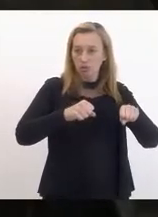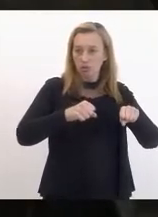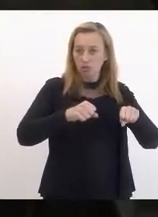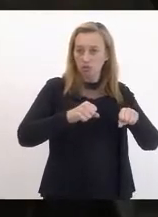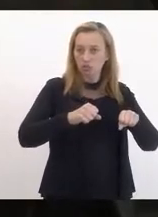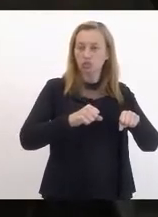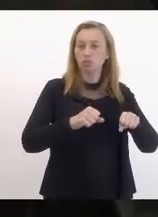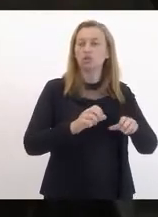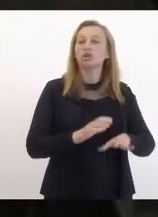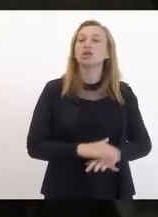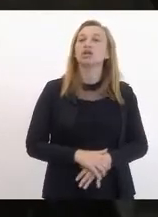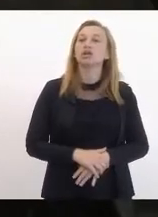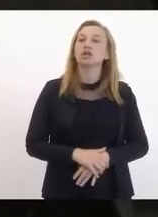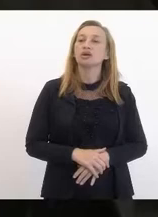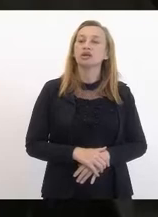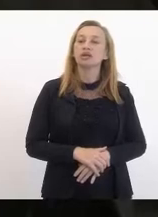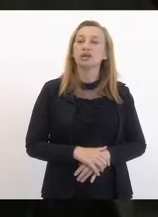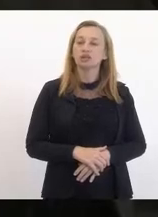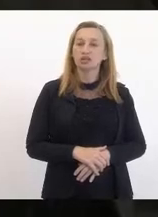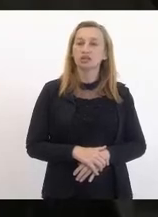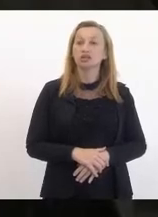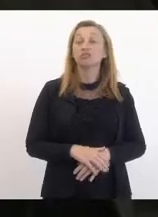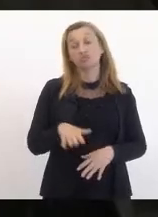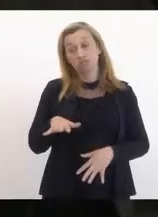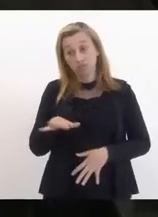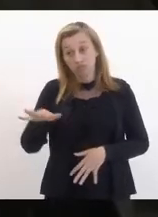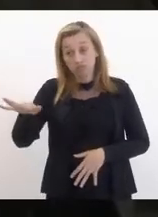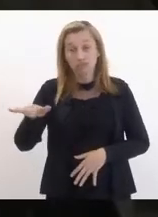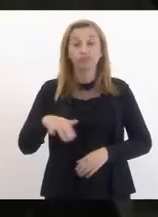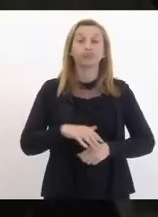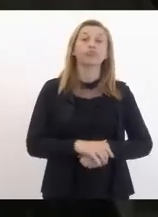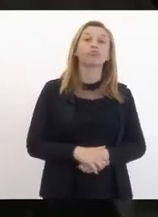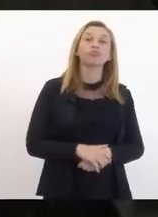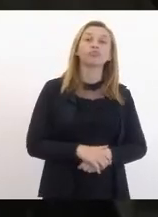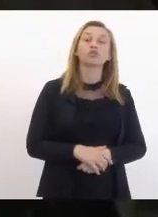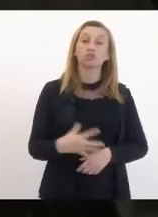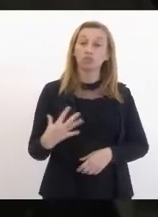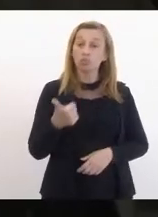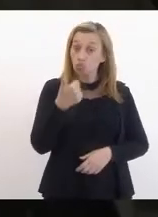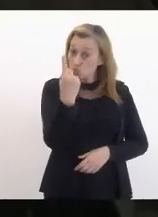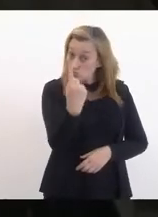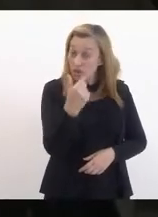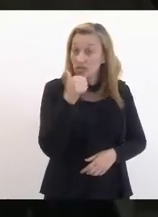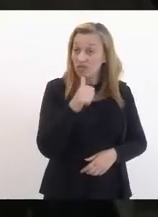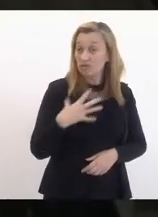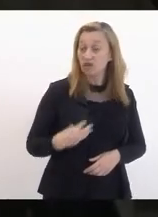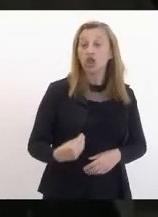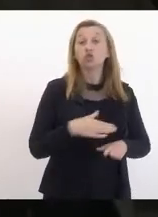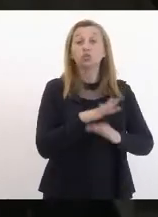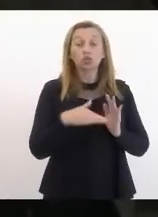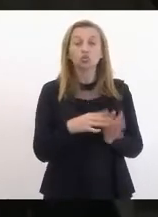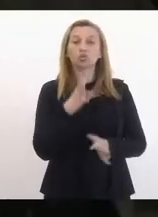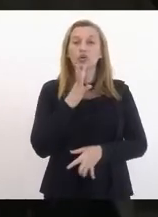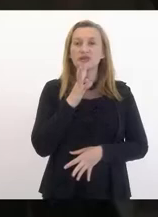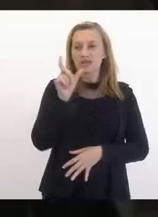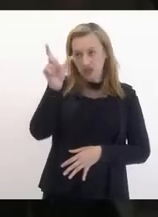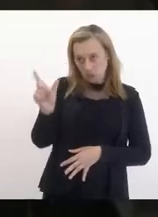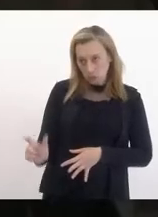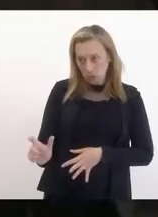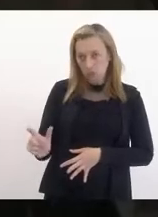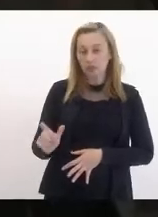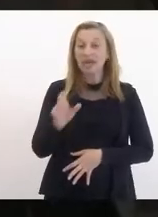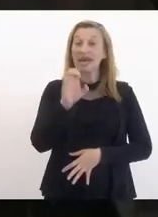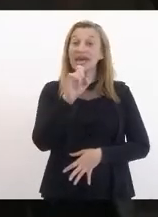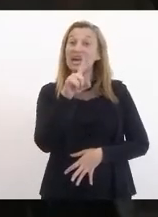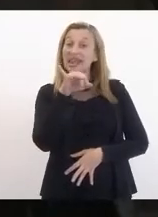trabalhador, portanto, radicado naquela comunidade, com uma filha. Todos conheciam Elias, todos conheciam